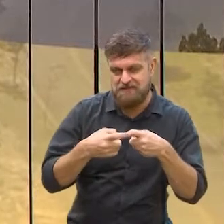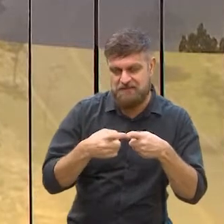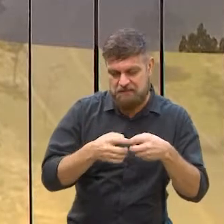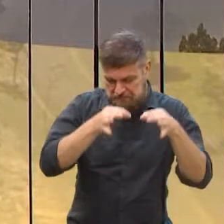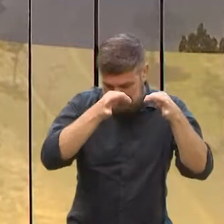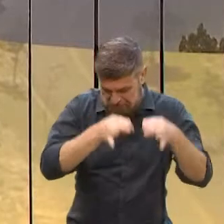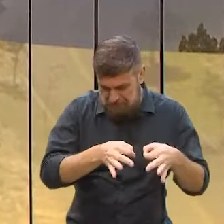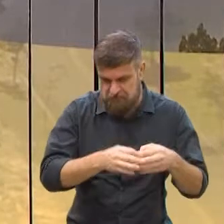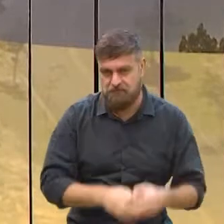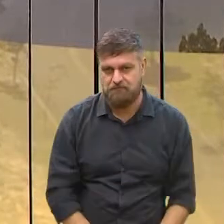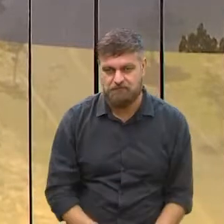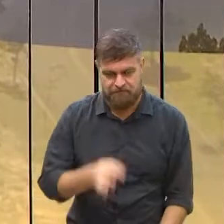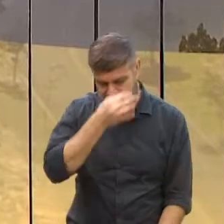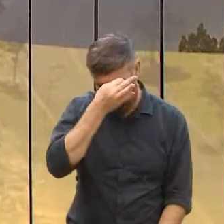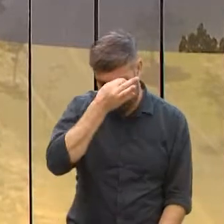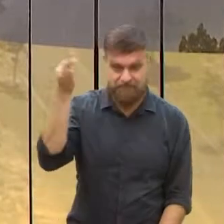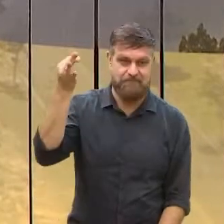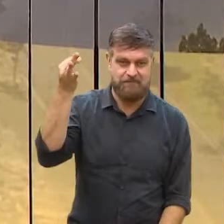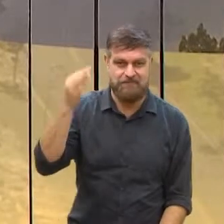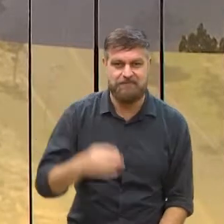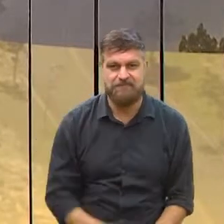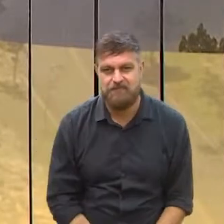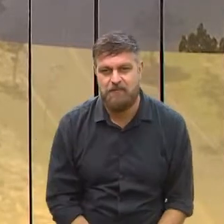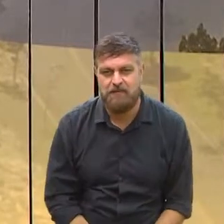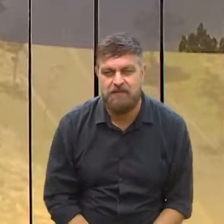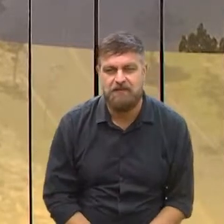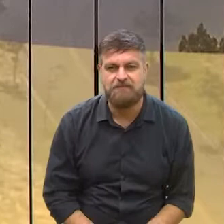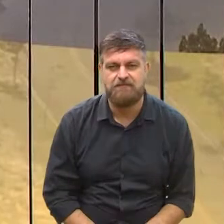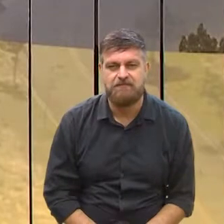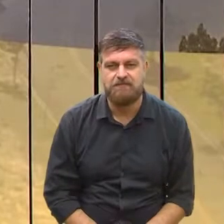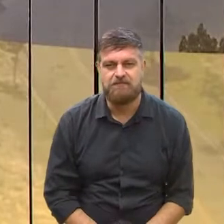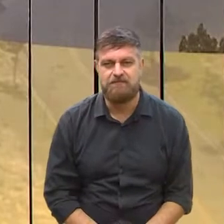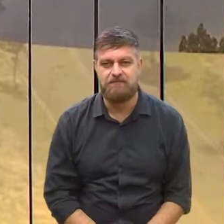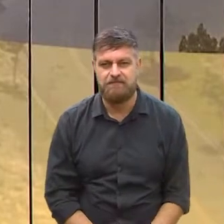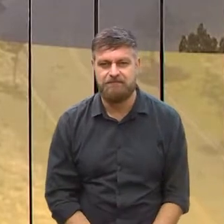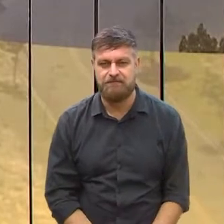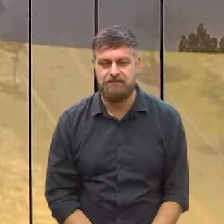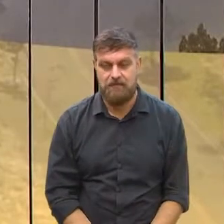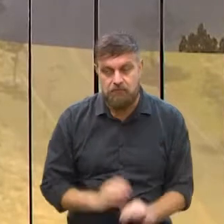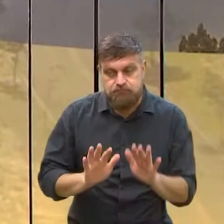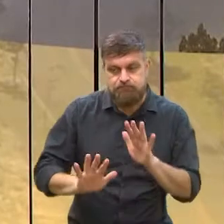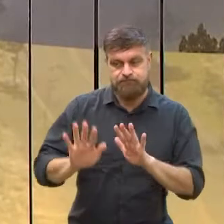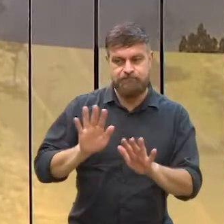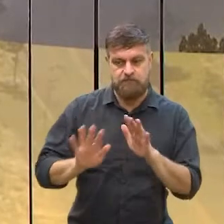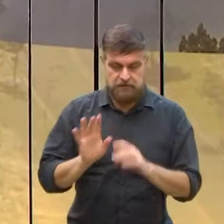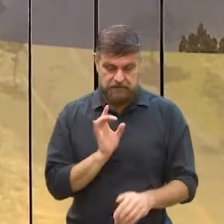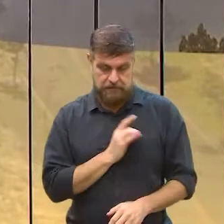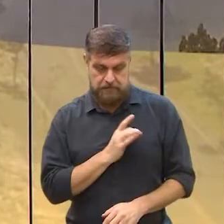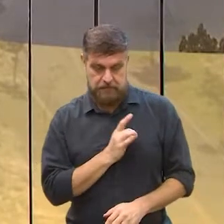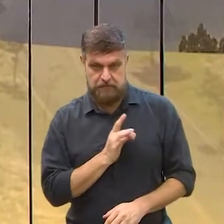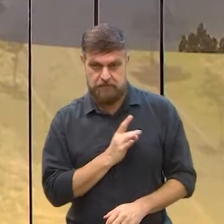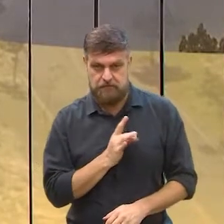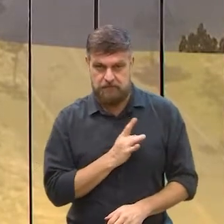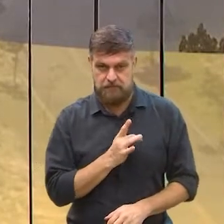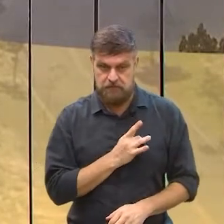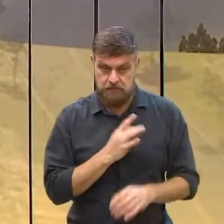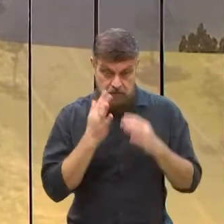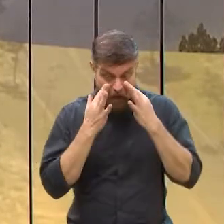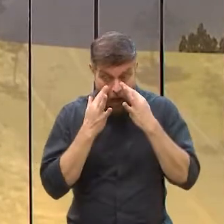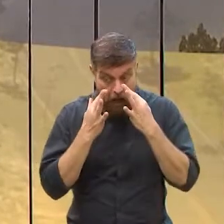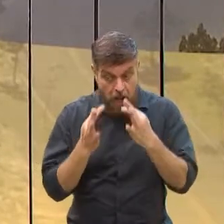assim, de bons médicos, né? Então, esse receio, ou essa